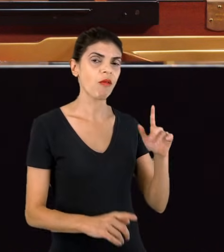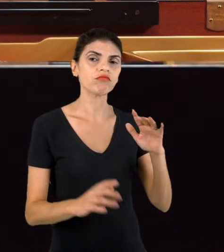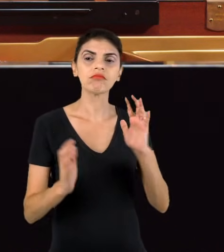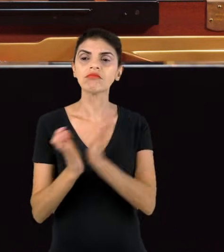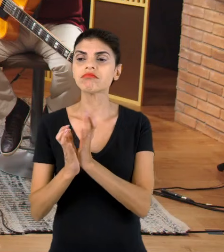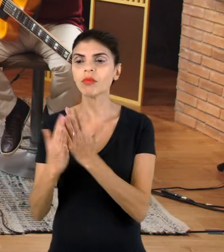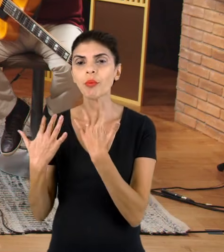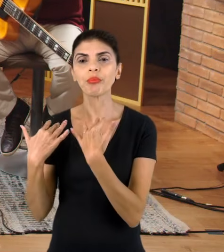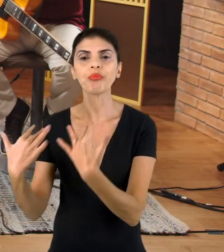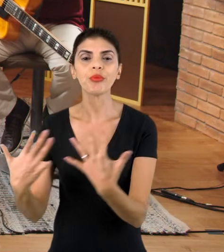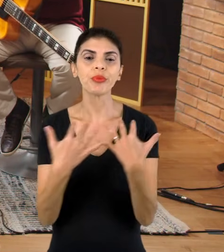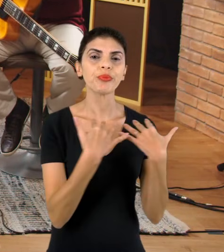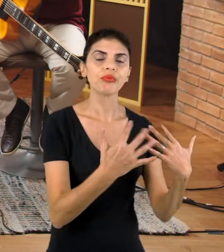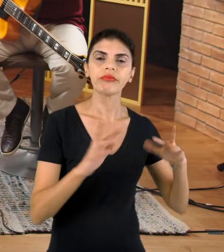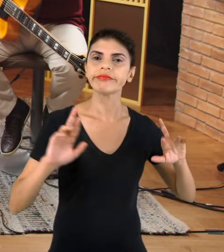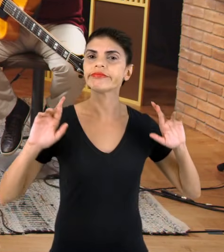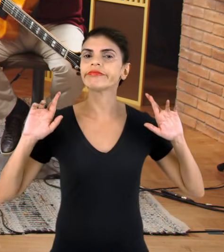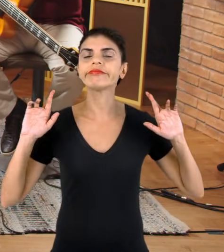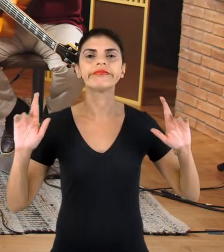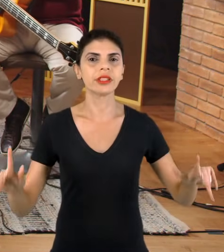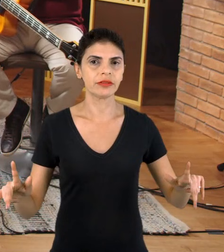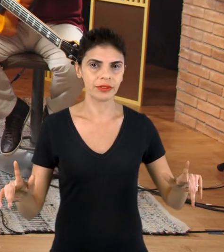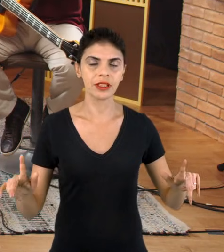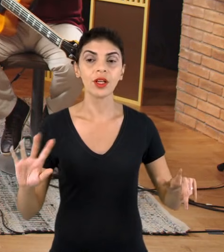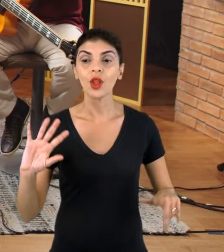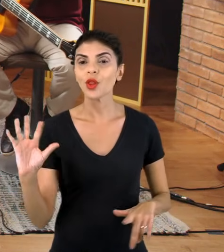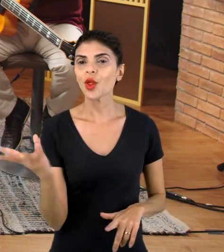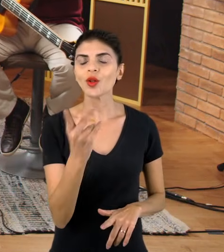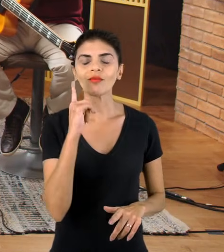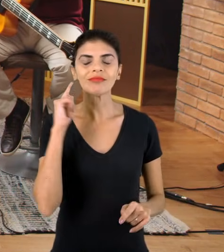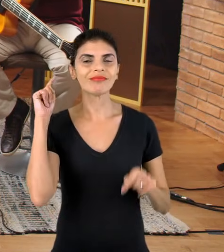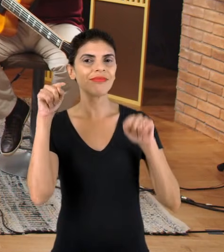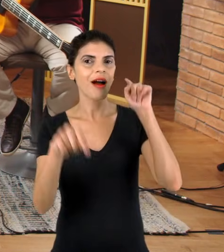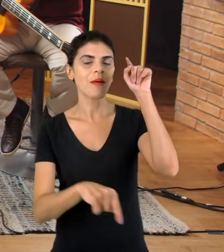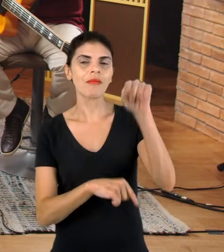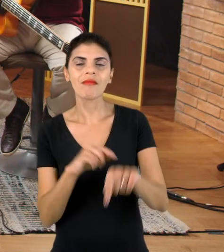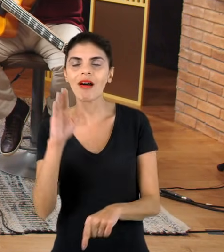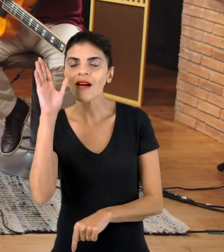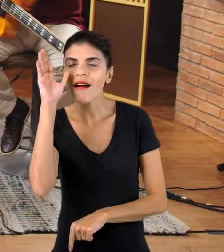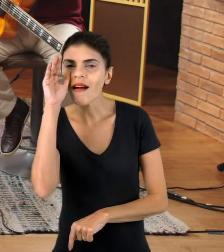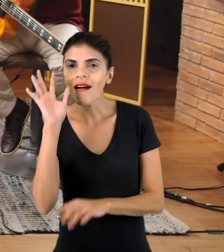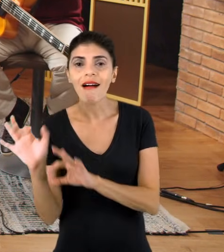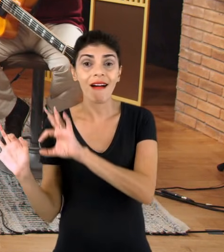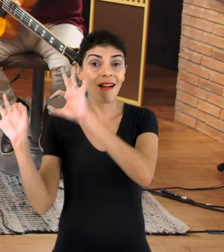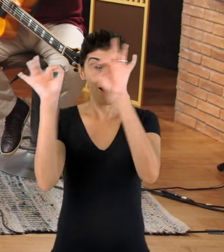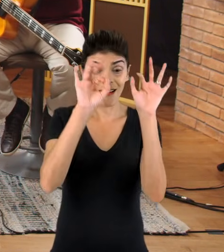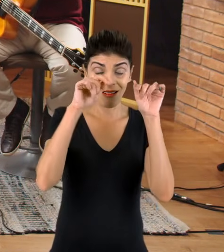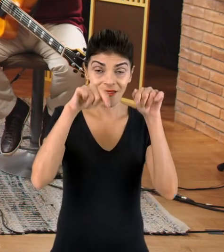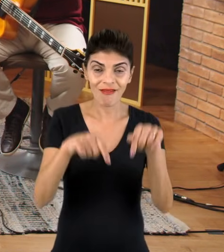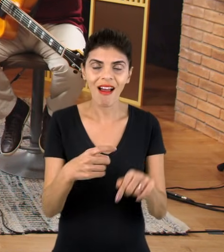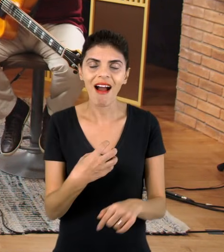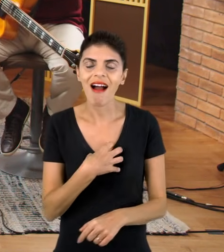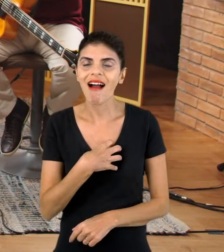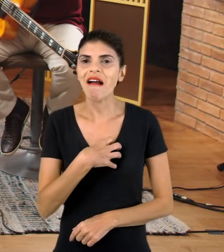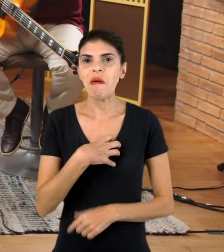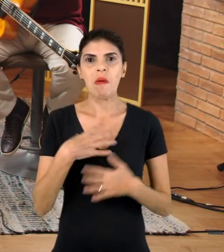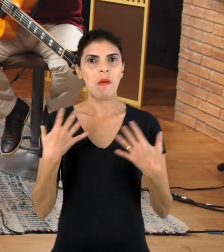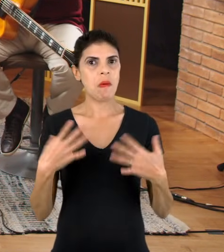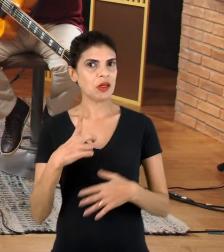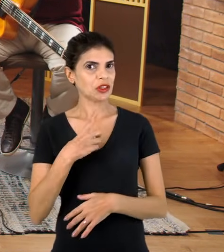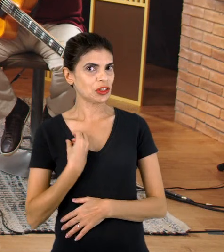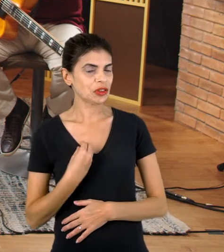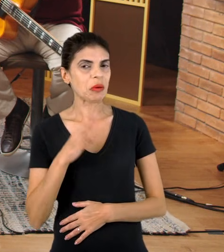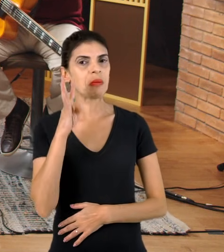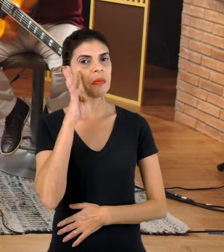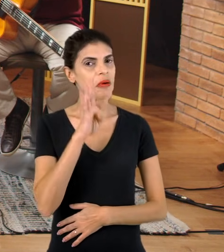totalmente diferente. Totalmente diferente. E aí todo mundo, de certa forma... se encontra nesse lugar, né? Se encontra nesse lugar. Então quem vier pra cá, todo mundo... Pô, o cara tá